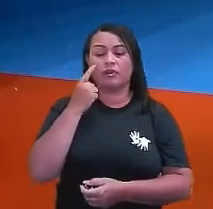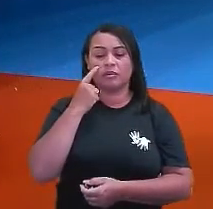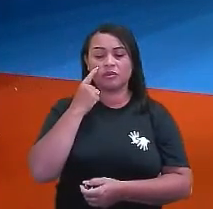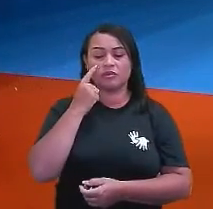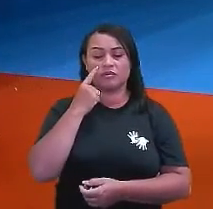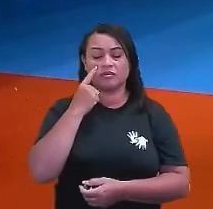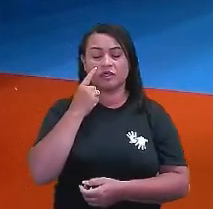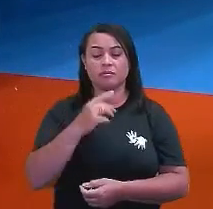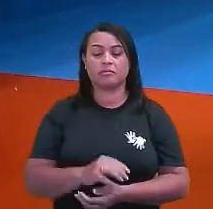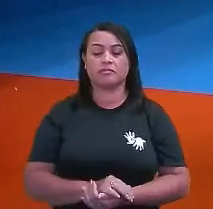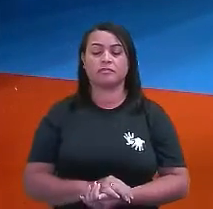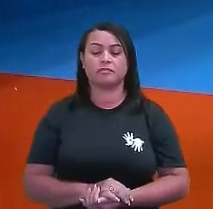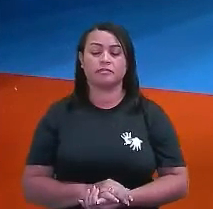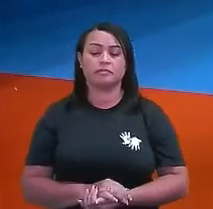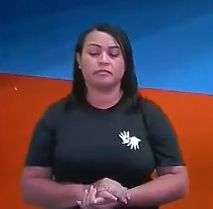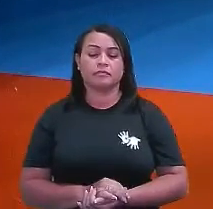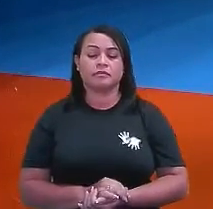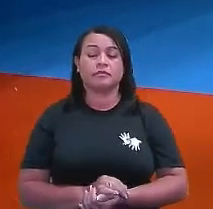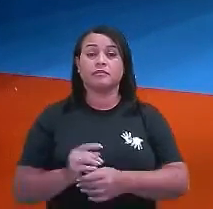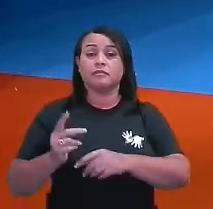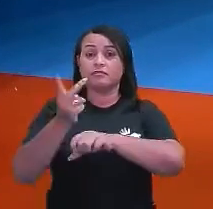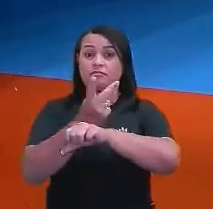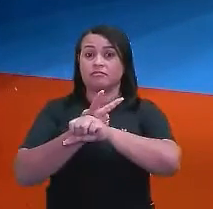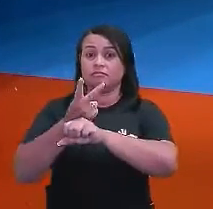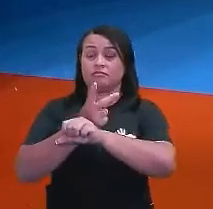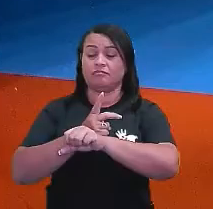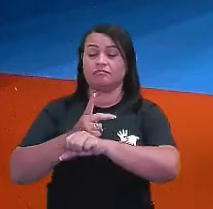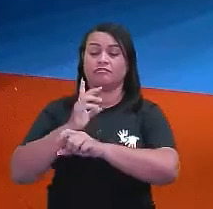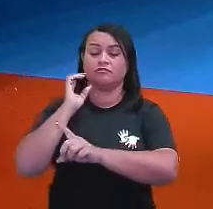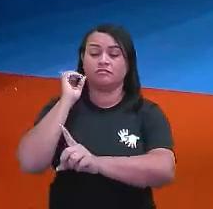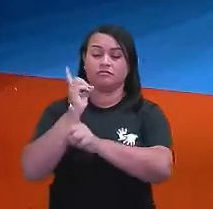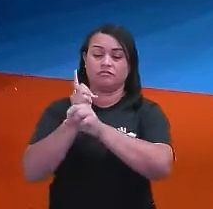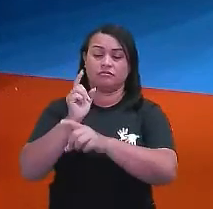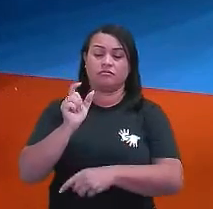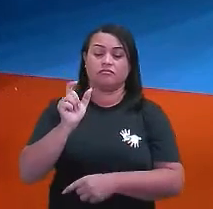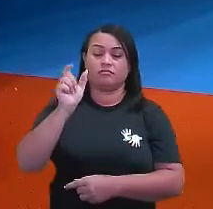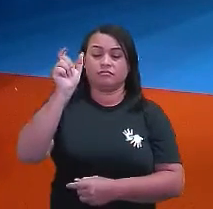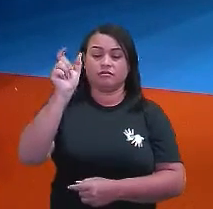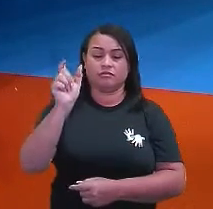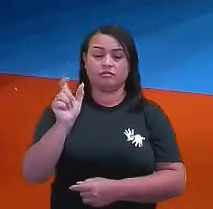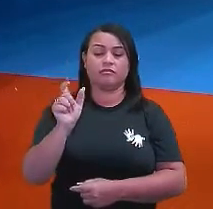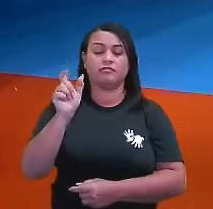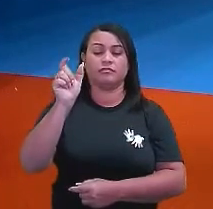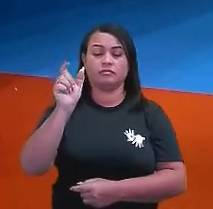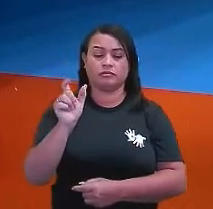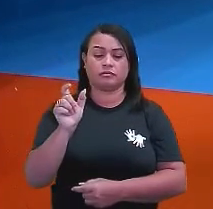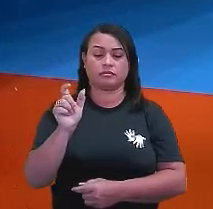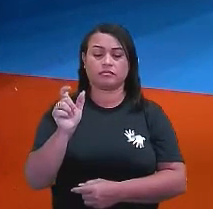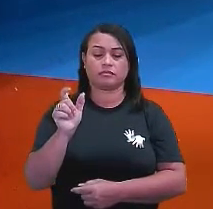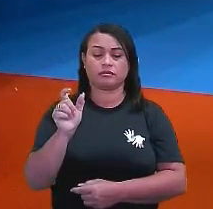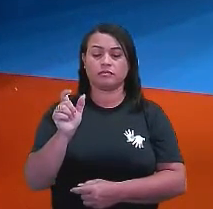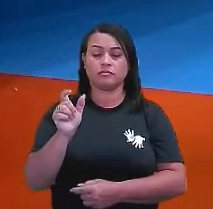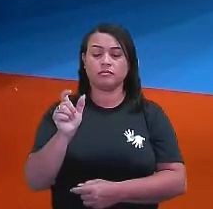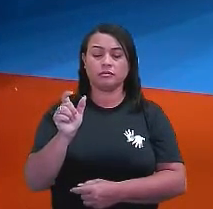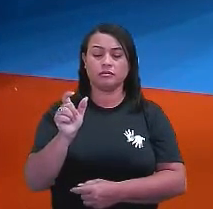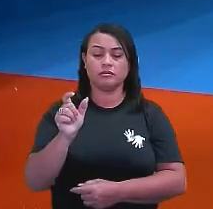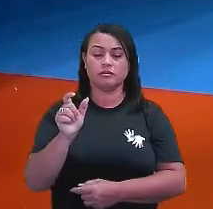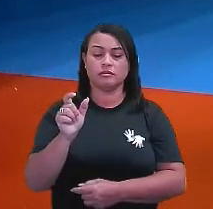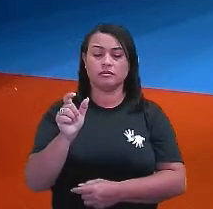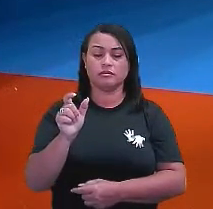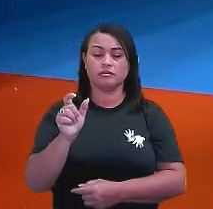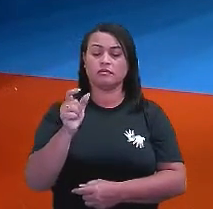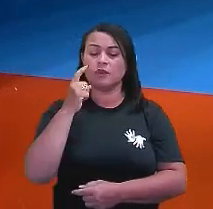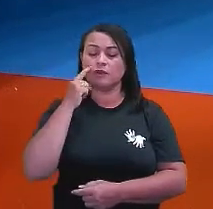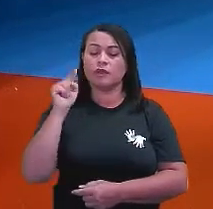vou procurar aqui a coluna menor. Já achei, tá aqui. Então, eu pego aqui, ó, e vou seguindo com o